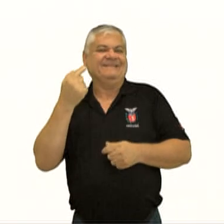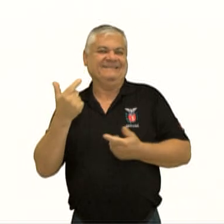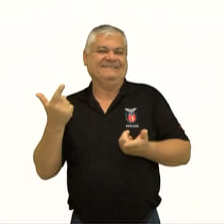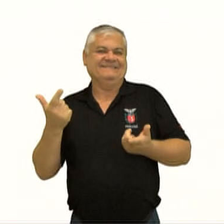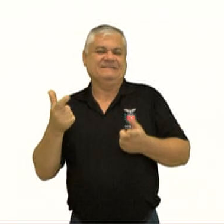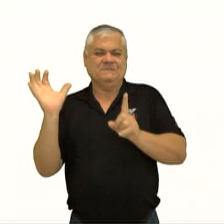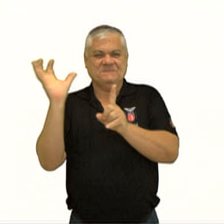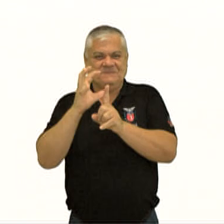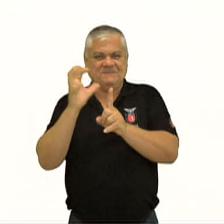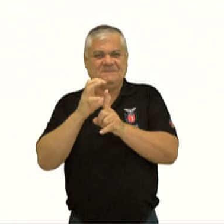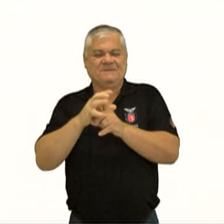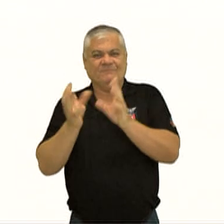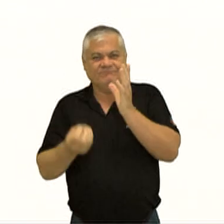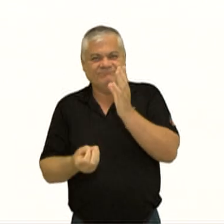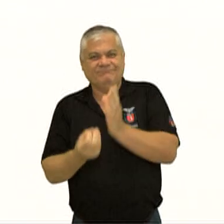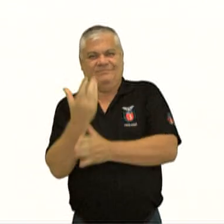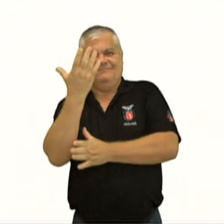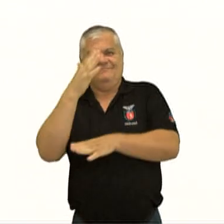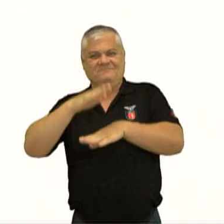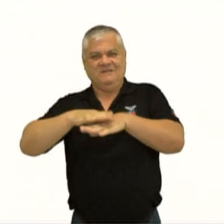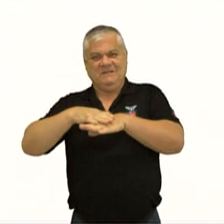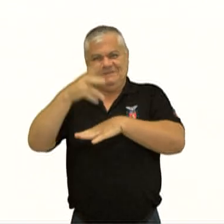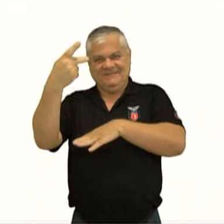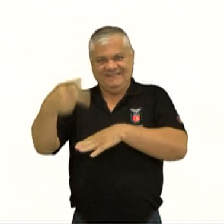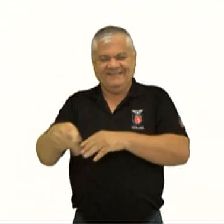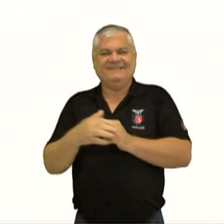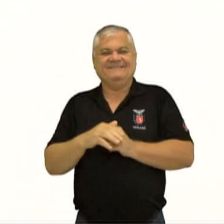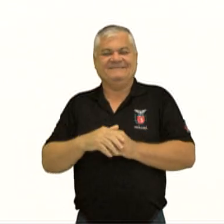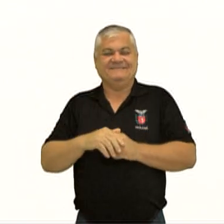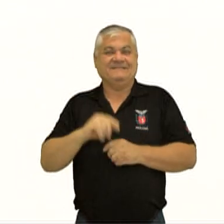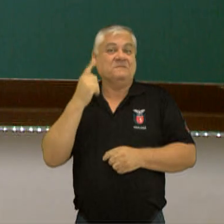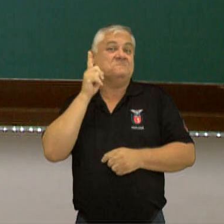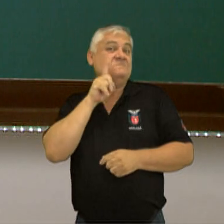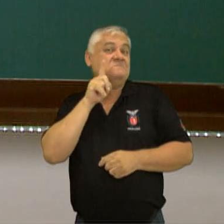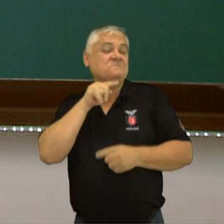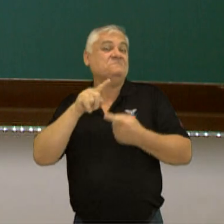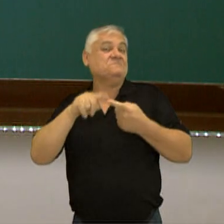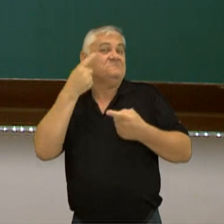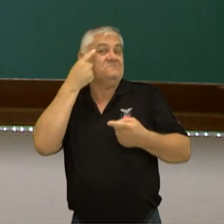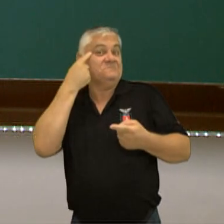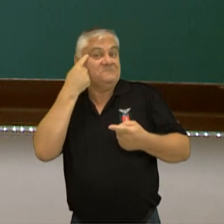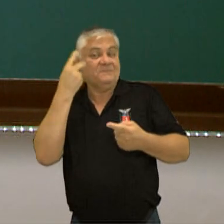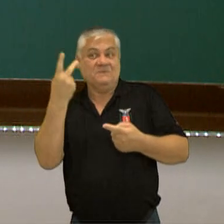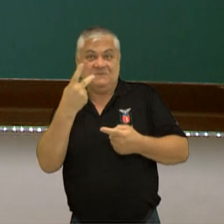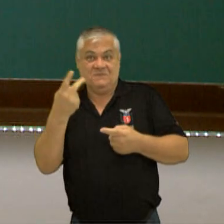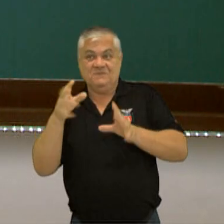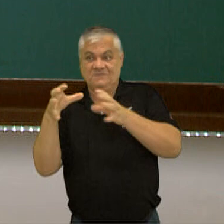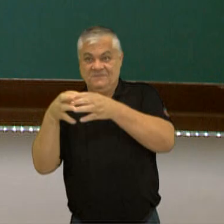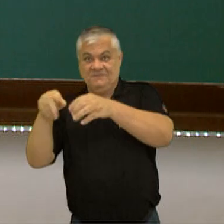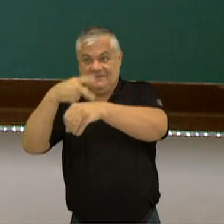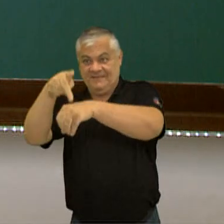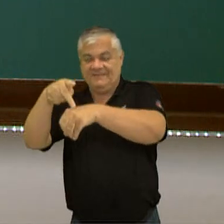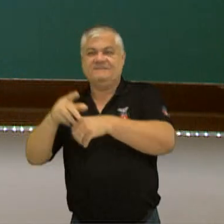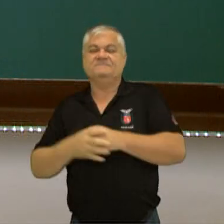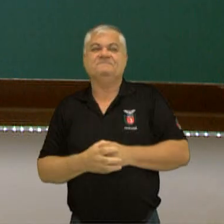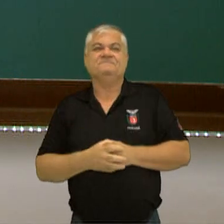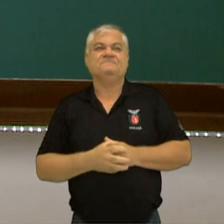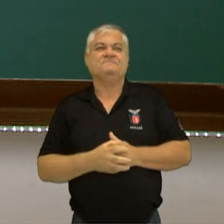né? Então foram eles que são considerados as pessoas que trouxeram o beisebol para o nosso país.